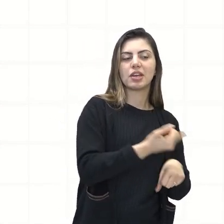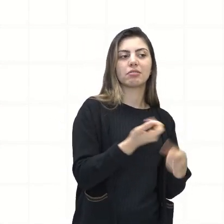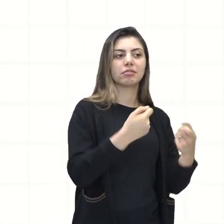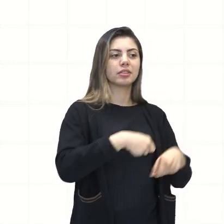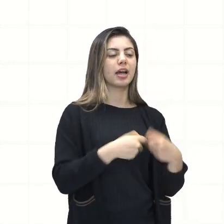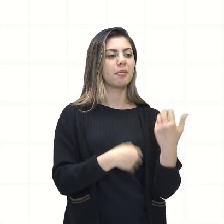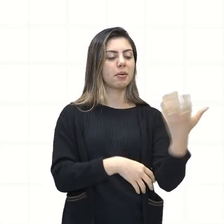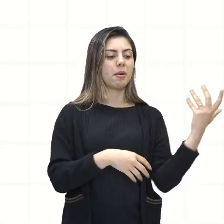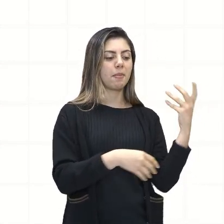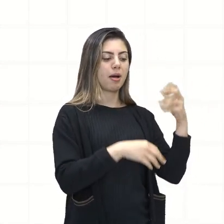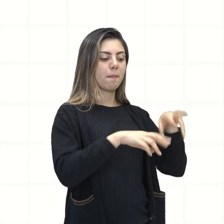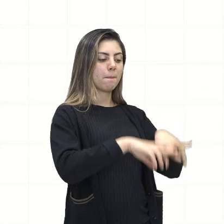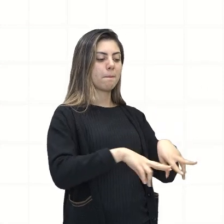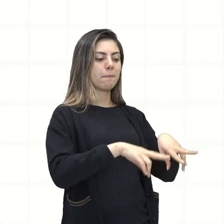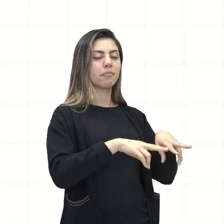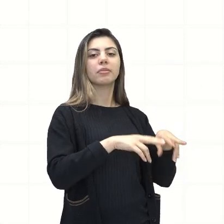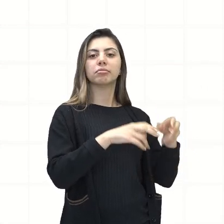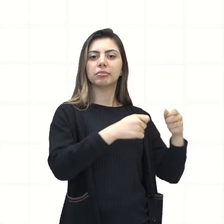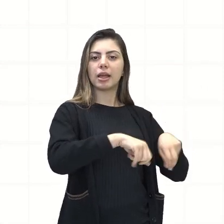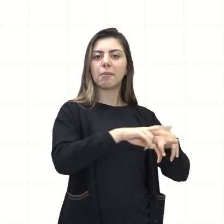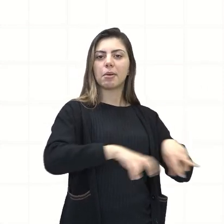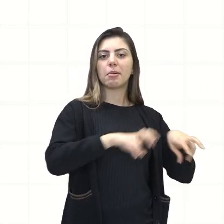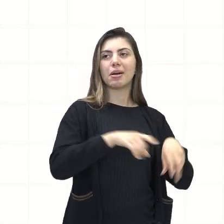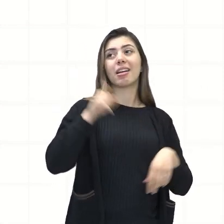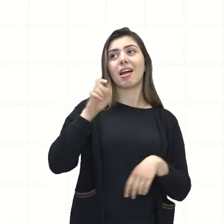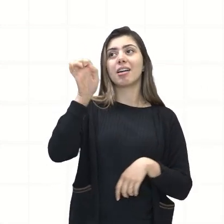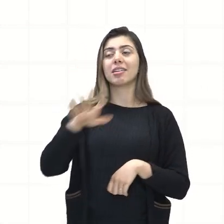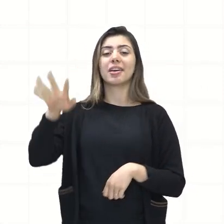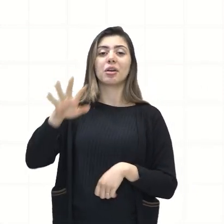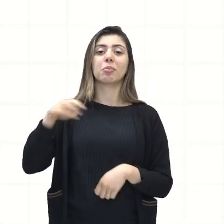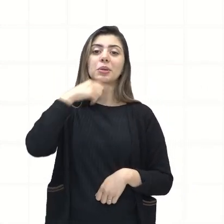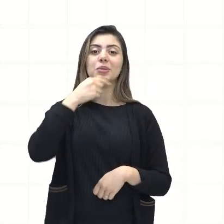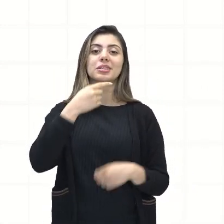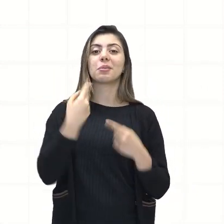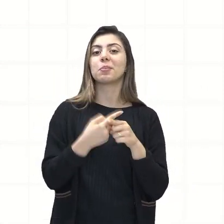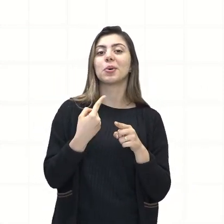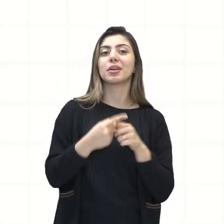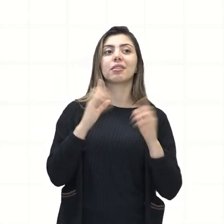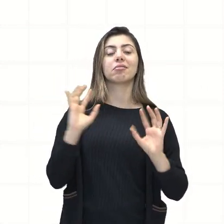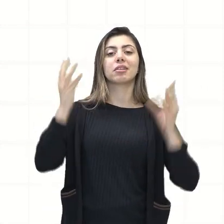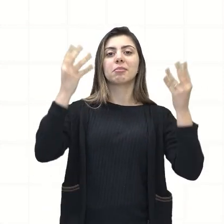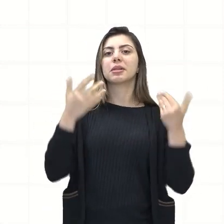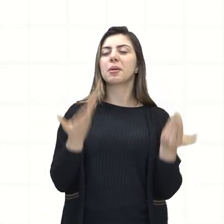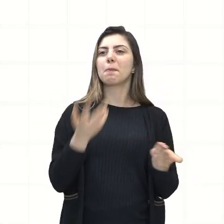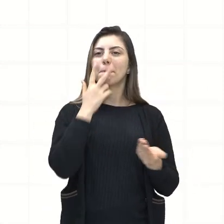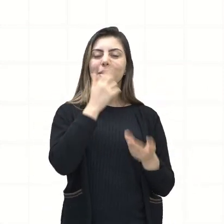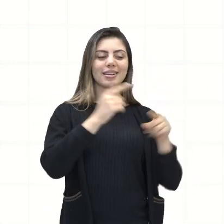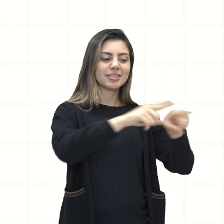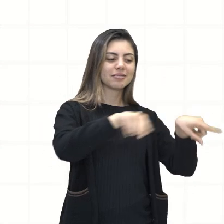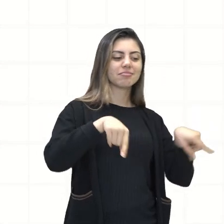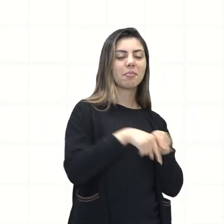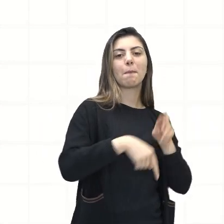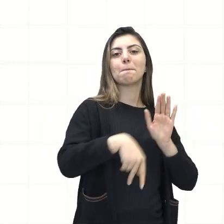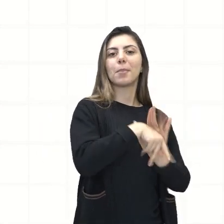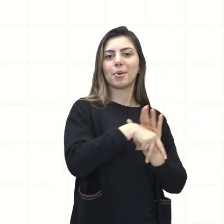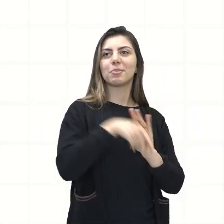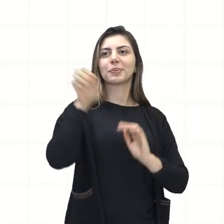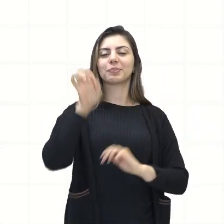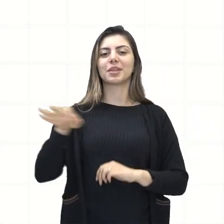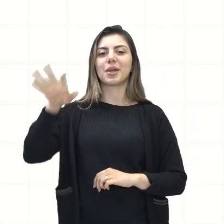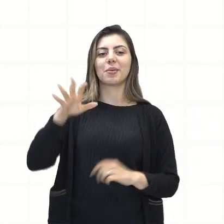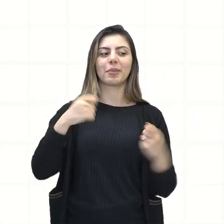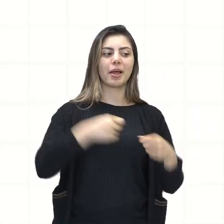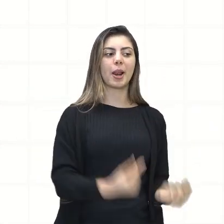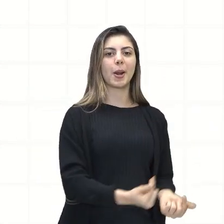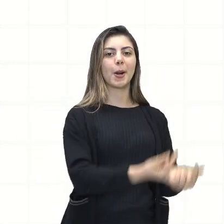agricultura que eles não conseguiam fazer na Europa em decorrência do clima, enfim, era como se fosse o celeiro deles isso daqui, certo? E esse sistema